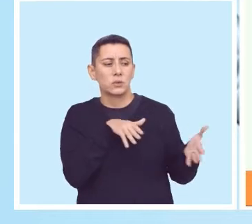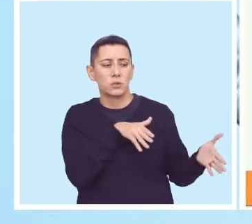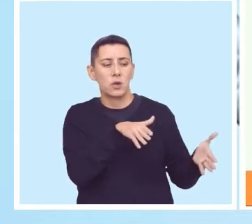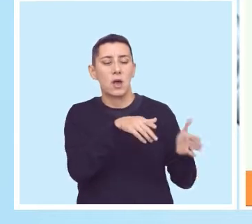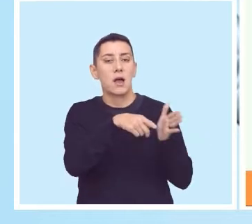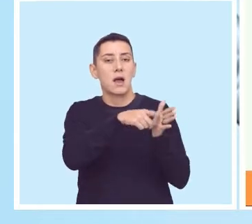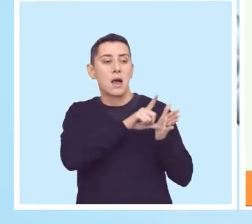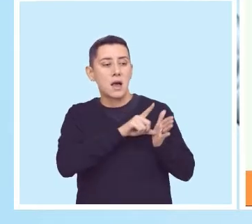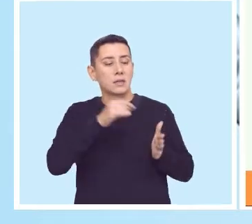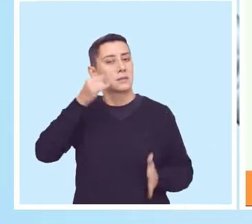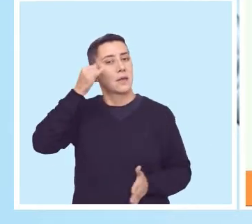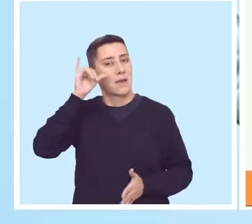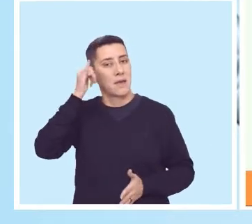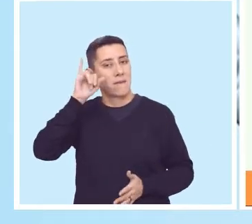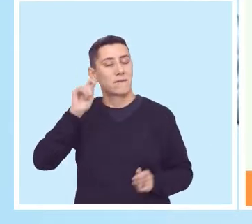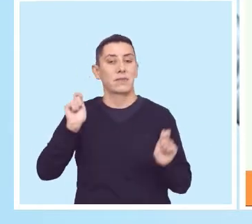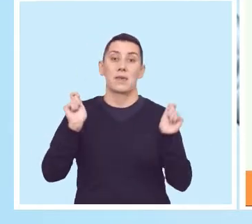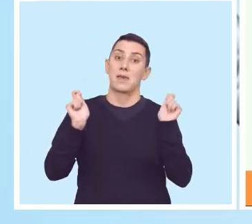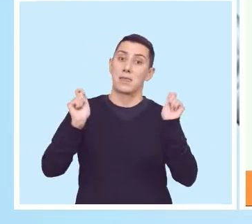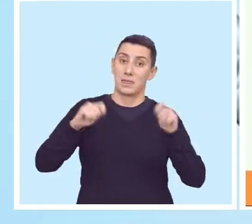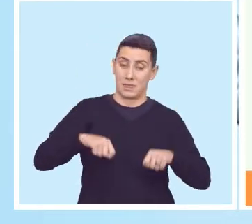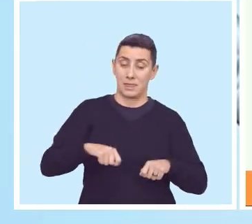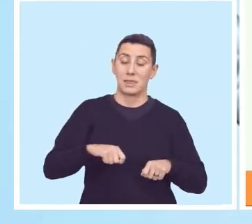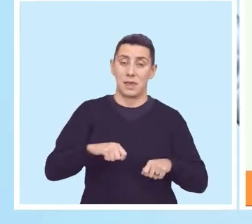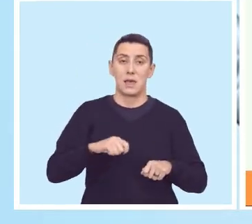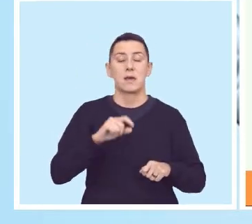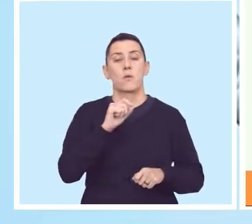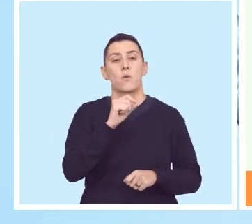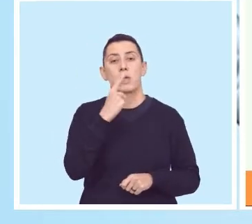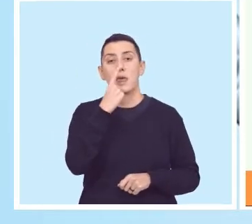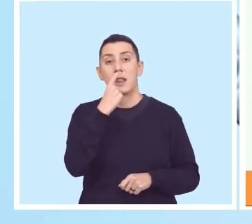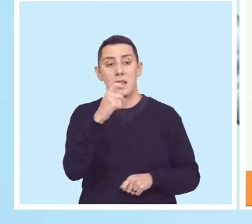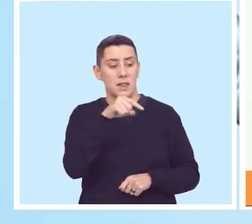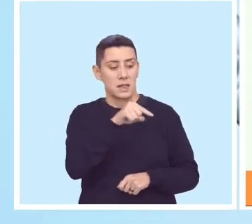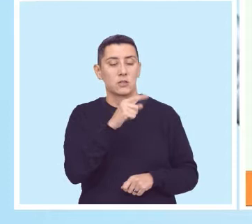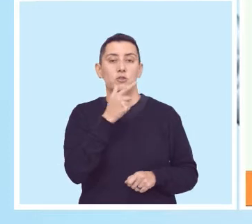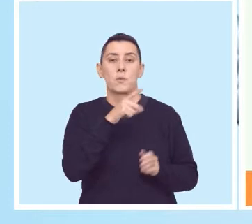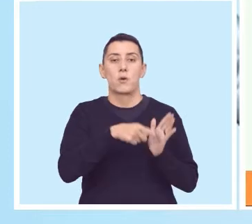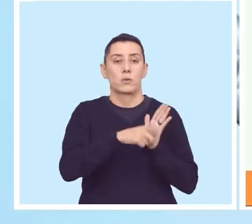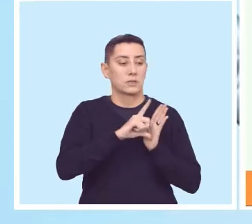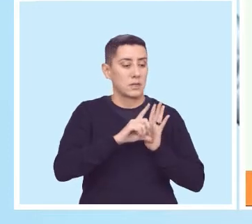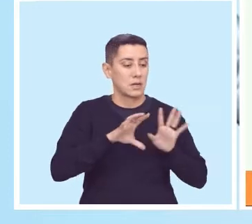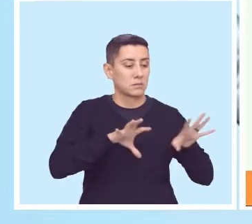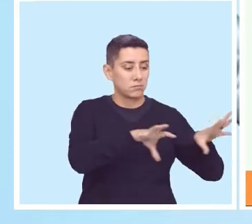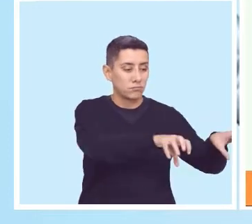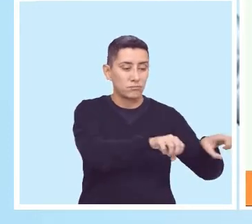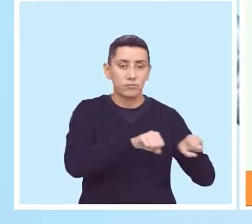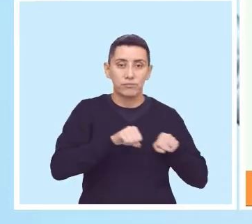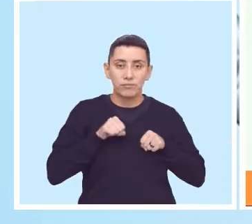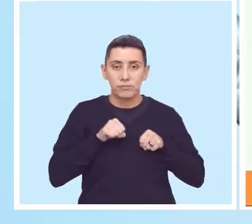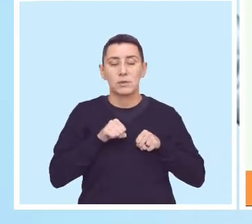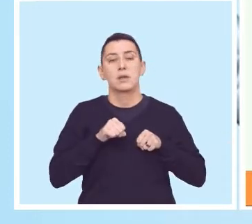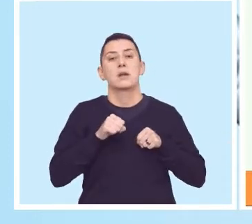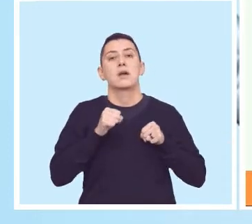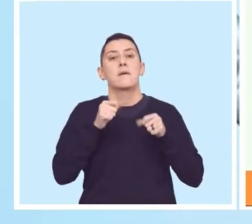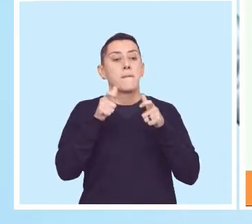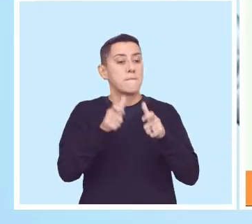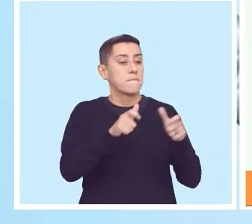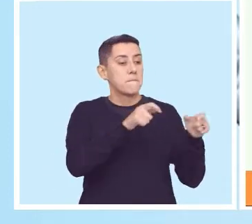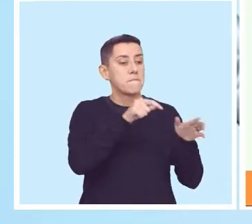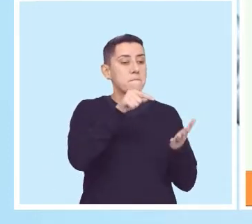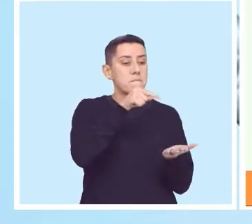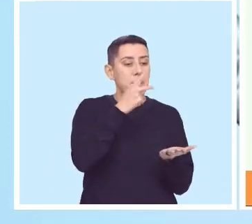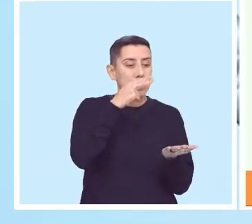ação preventiva para que aquele lixo fosse recolhido ou em determinados pontos estratégicos